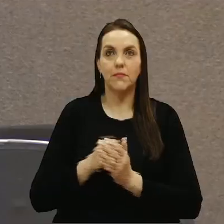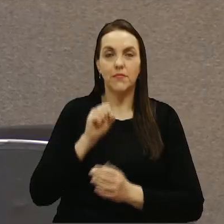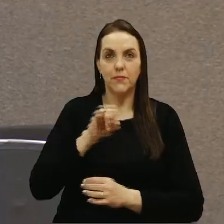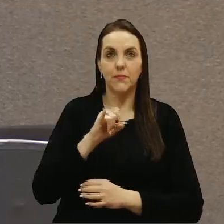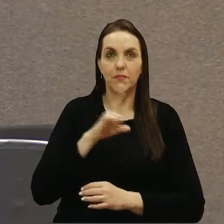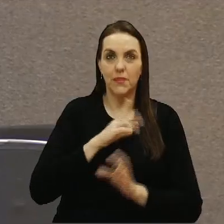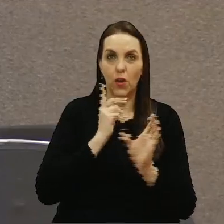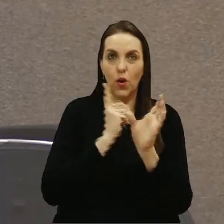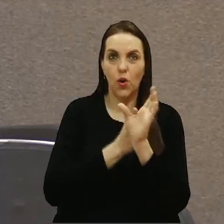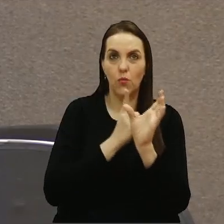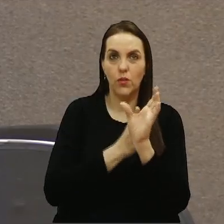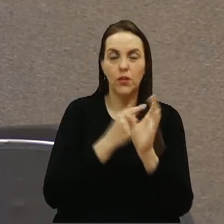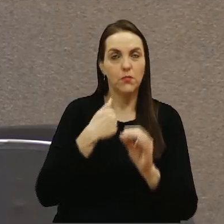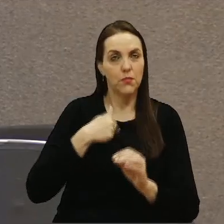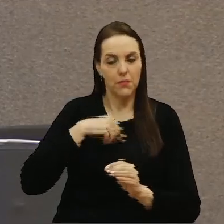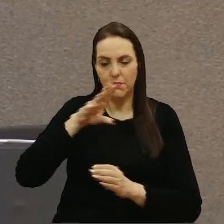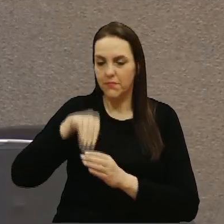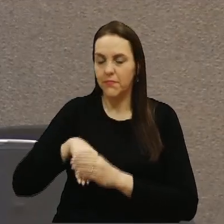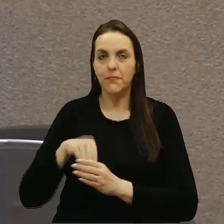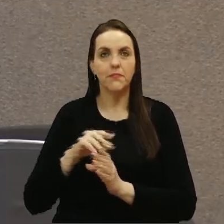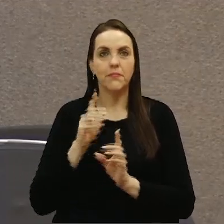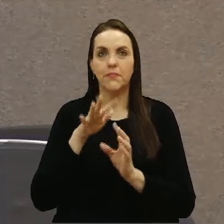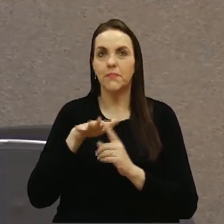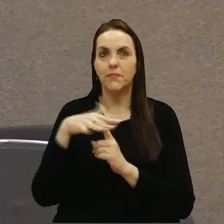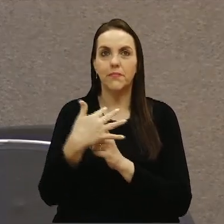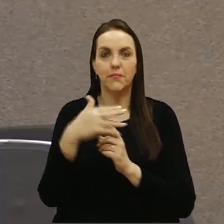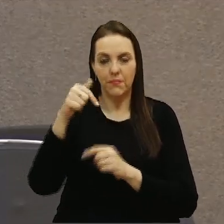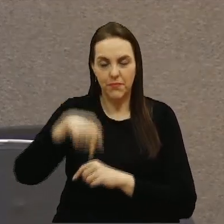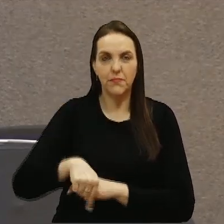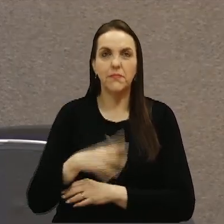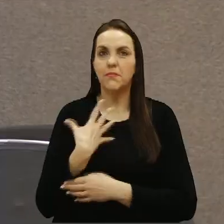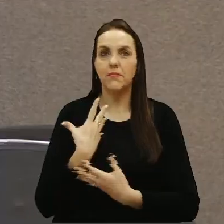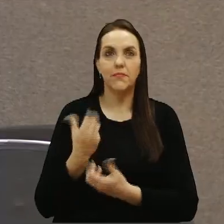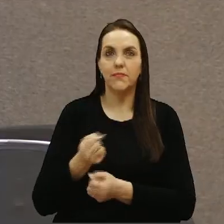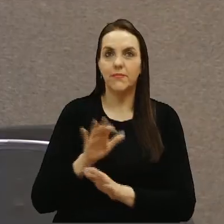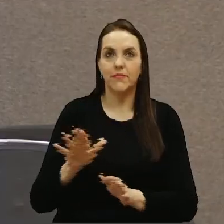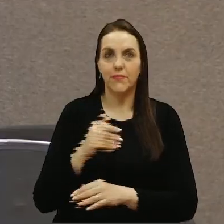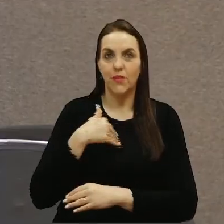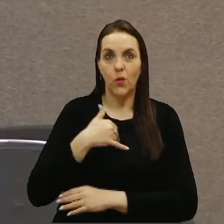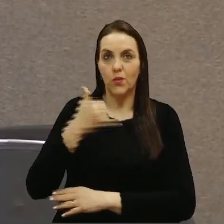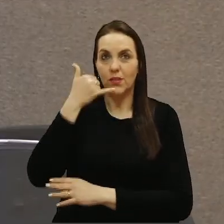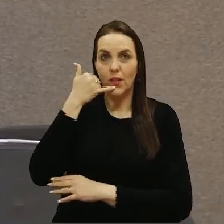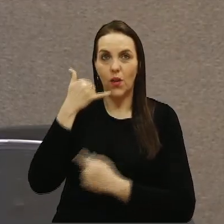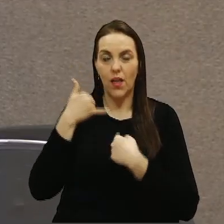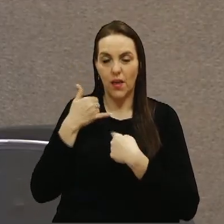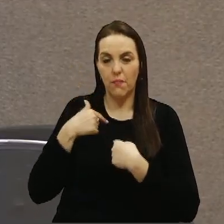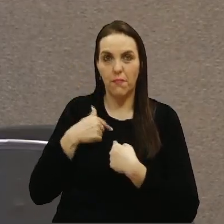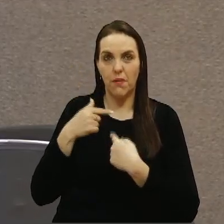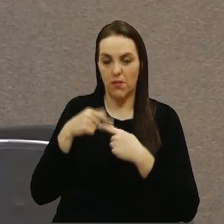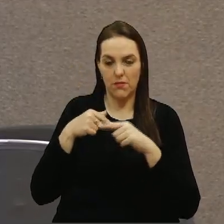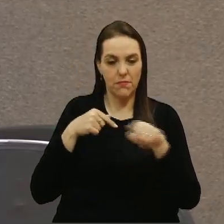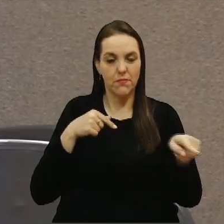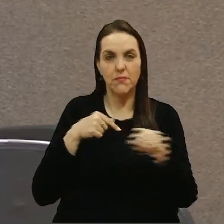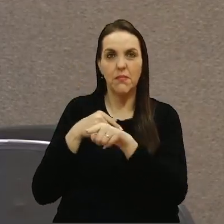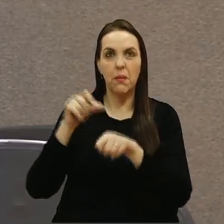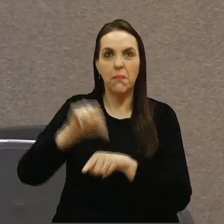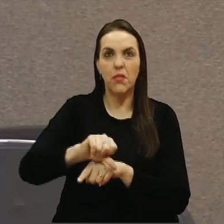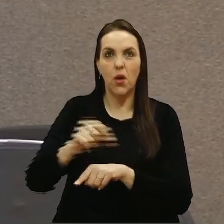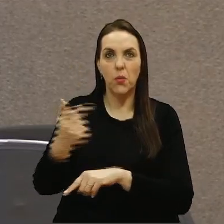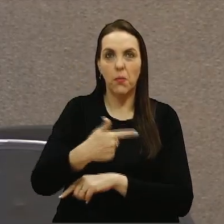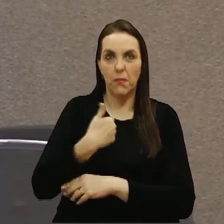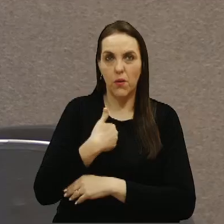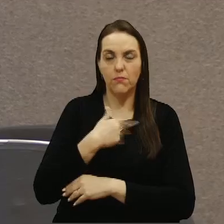comunismo e socialismo aqui dentro da minha empresa. Ele disse, eu não aceito eu ter um celular e meus funcionários ter um pior que o meu, eles têm que ter o melhor que o